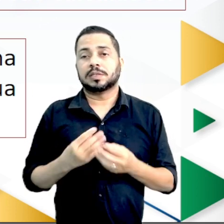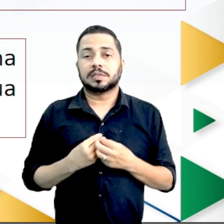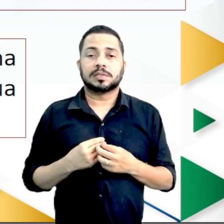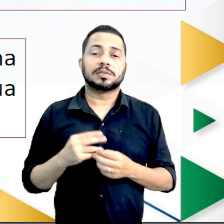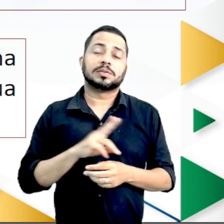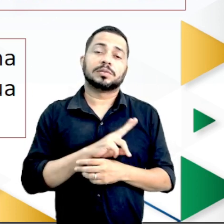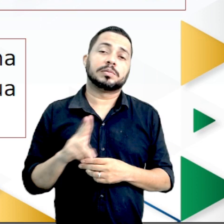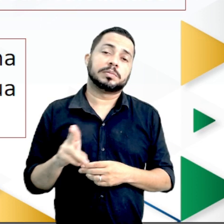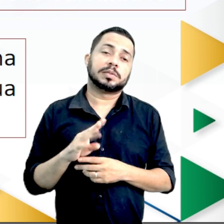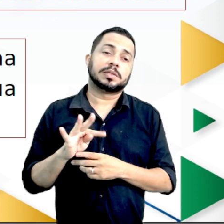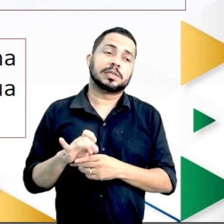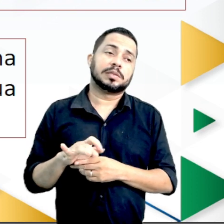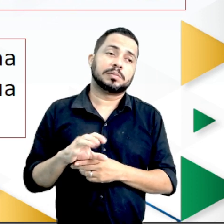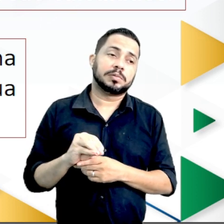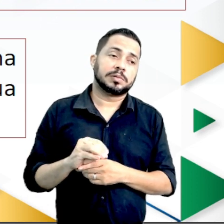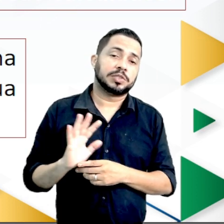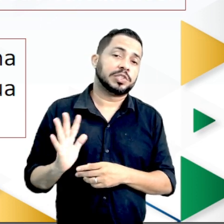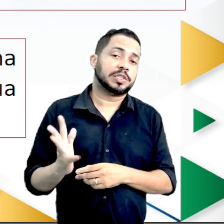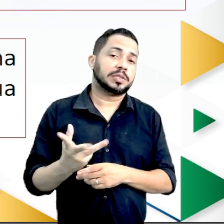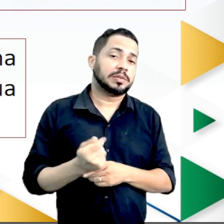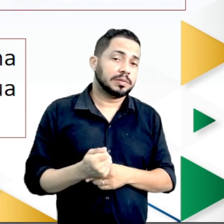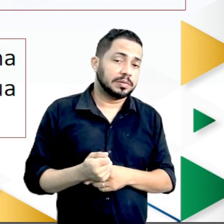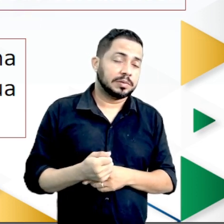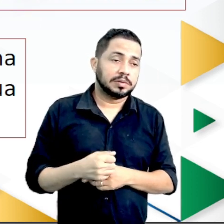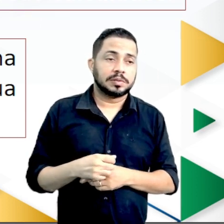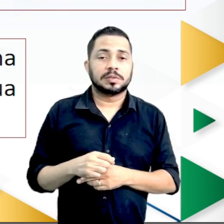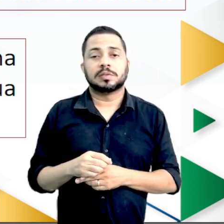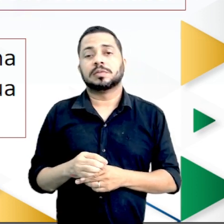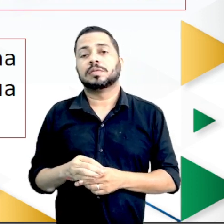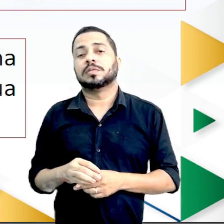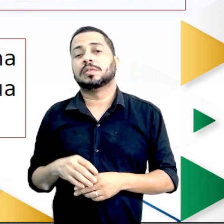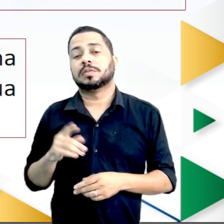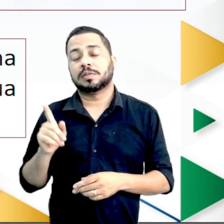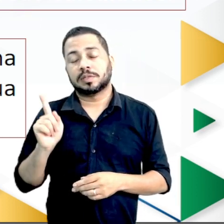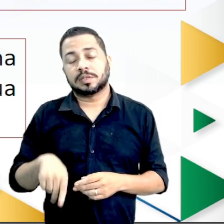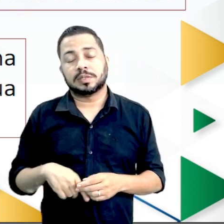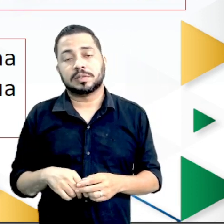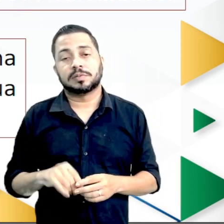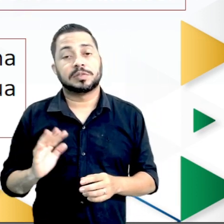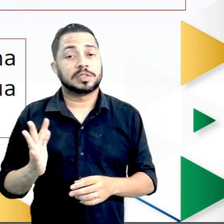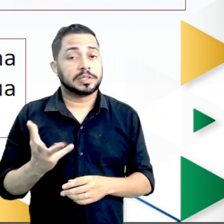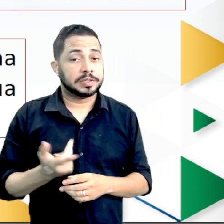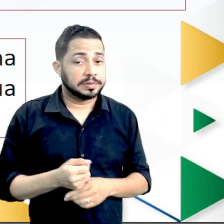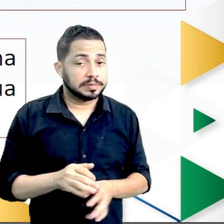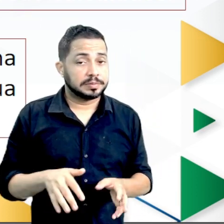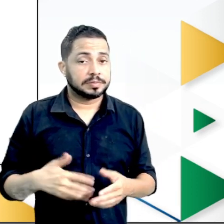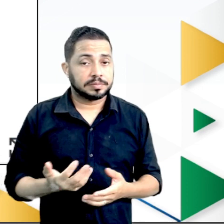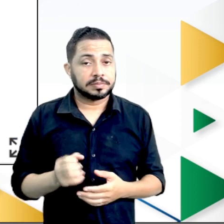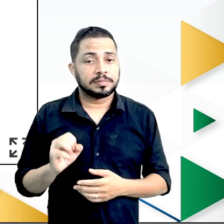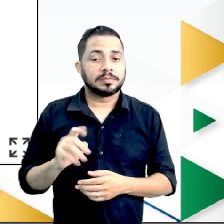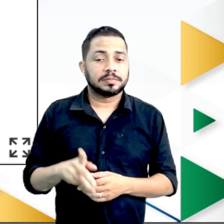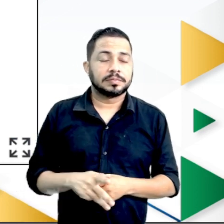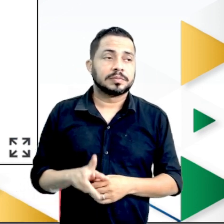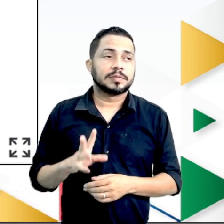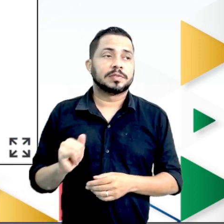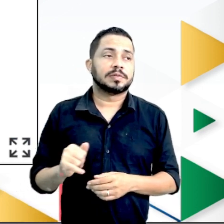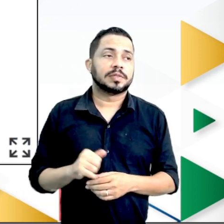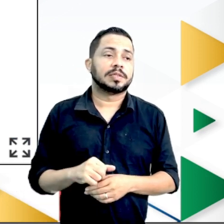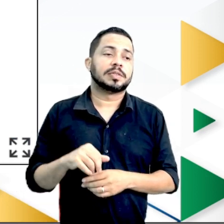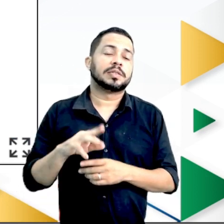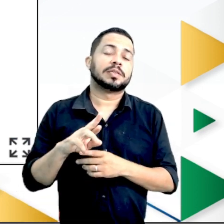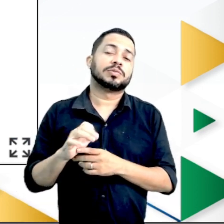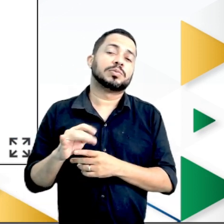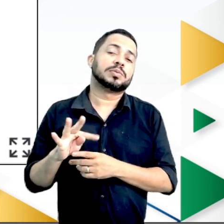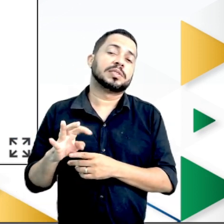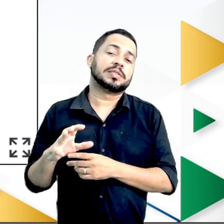de nome termo geral. Então, tá tranquilo? Lei de formação é o termo geral, ok? E ela vai lá na recursiva.